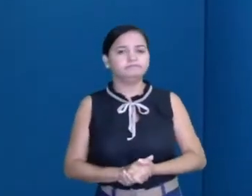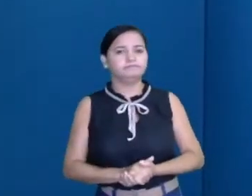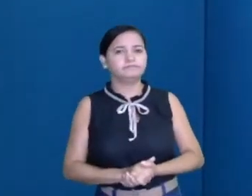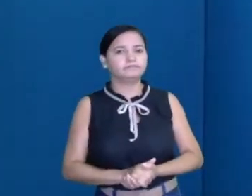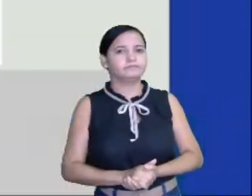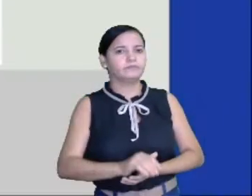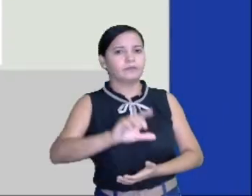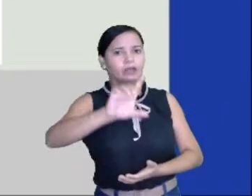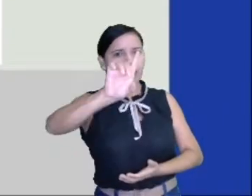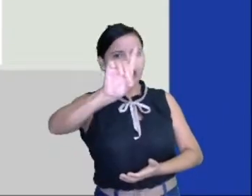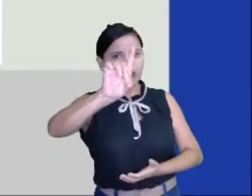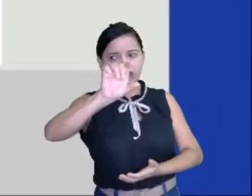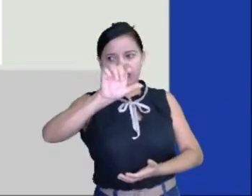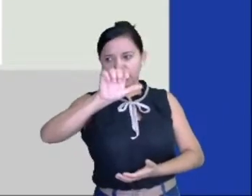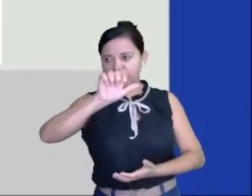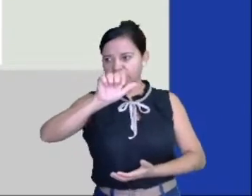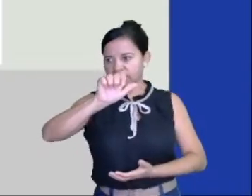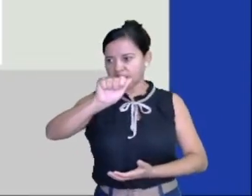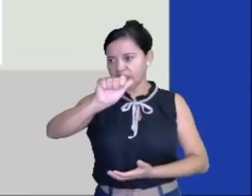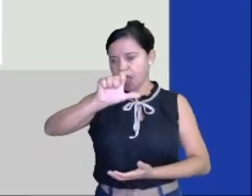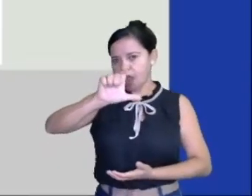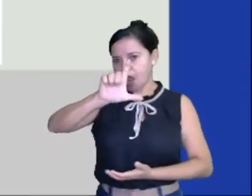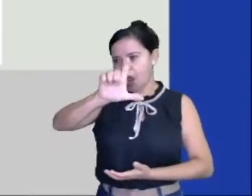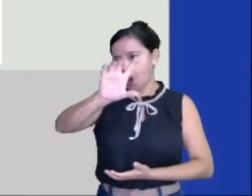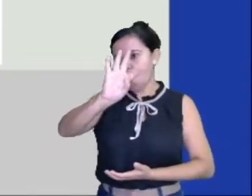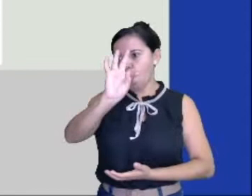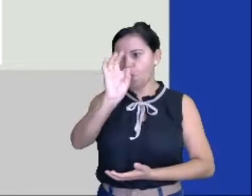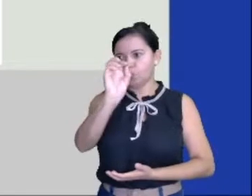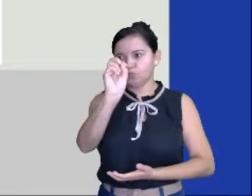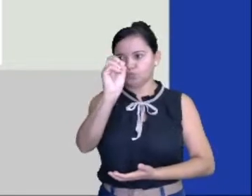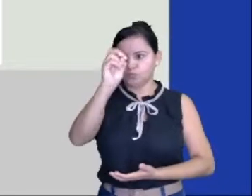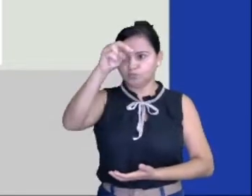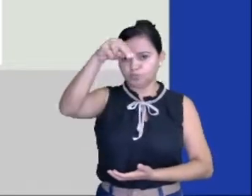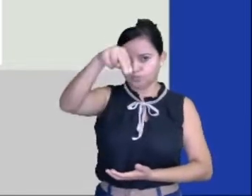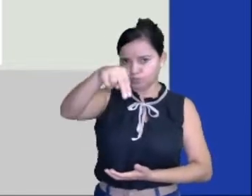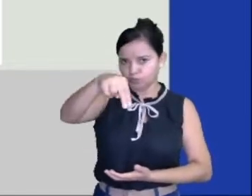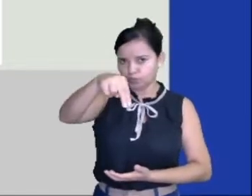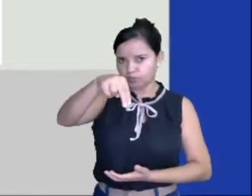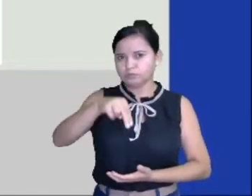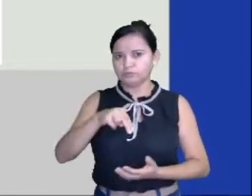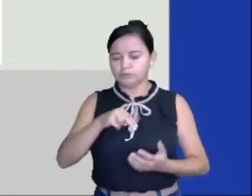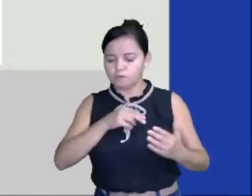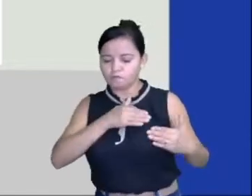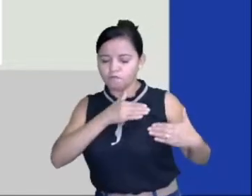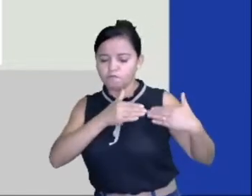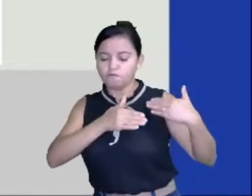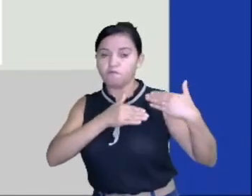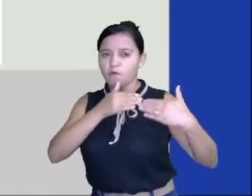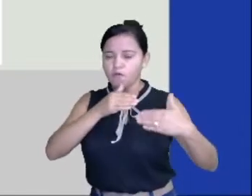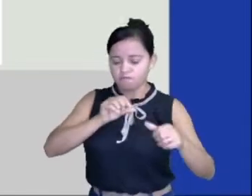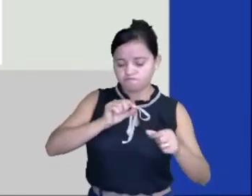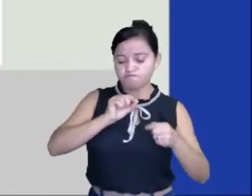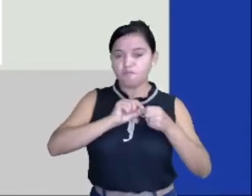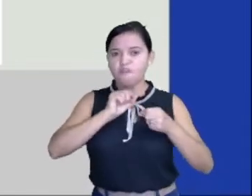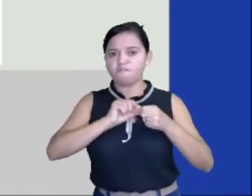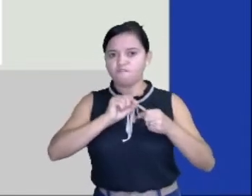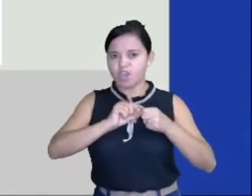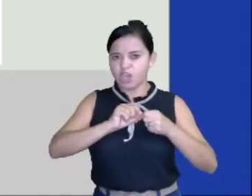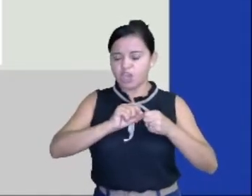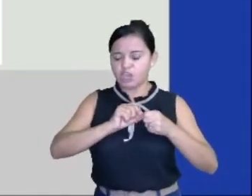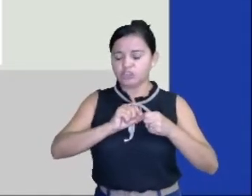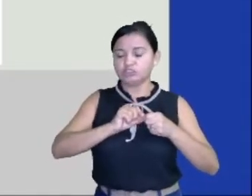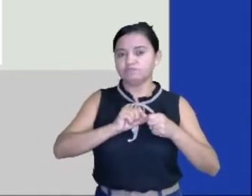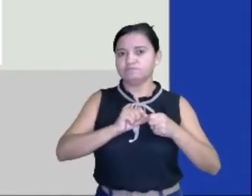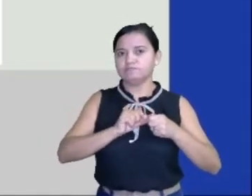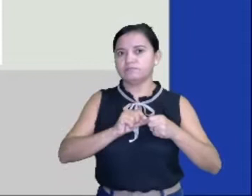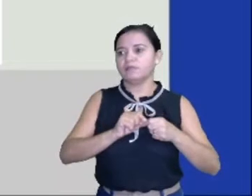eu vou pedir para a produção abrir a imagem para que você possa acompanhar o modelo atômico que foi edificado, que foi construído, que foi elaborado por